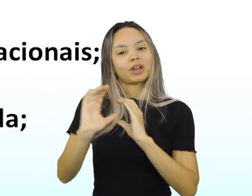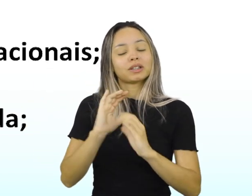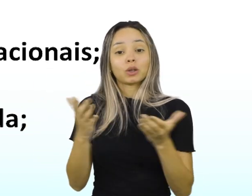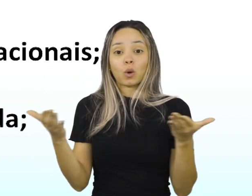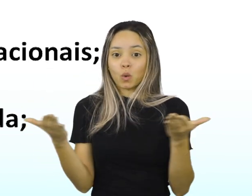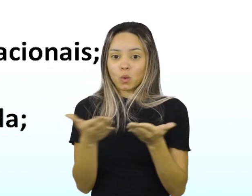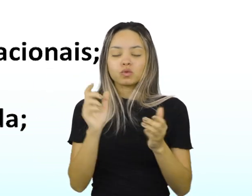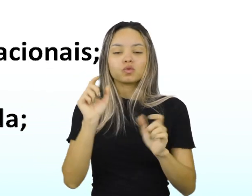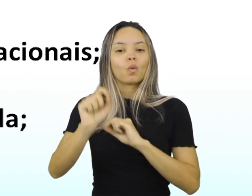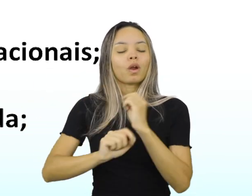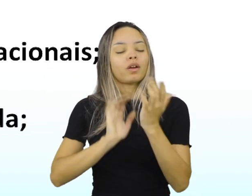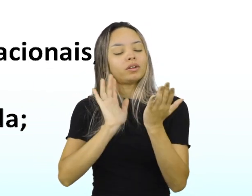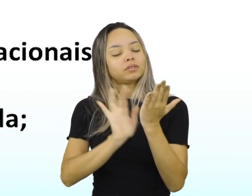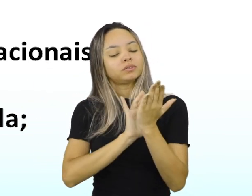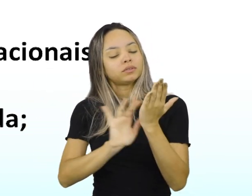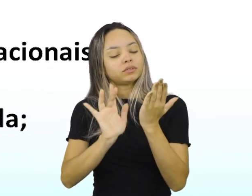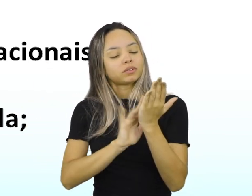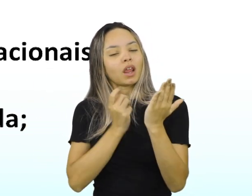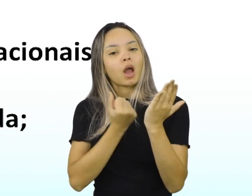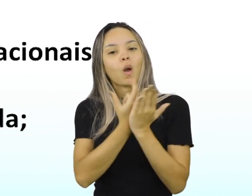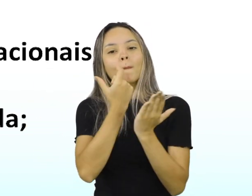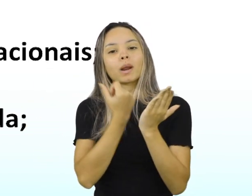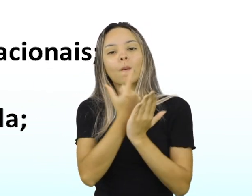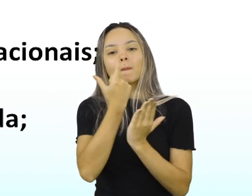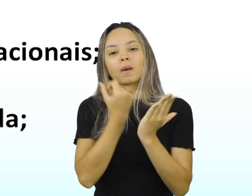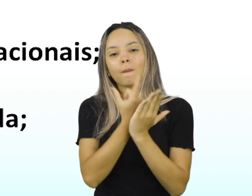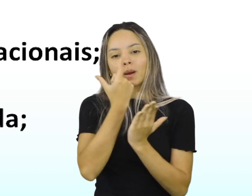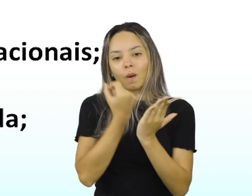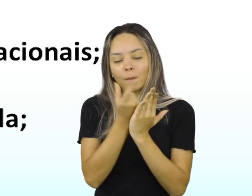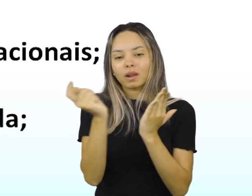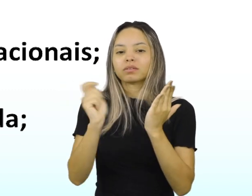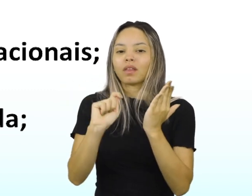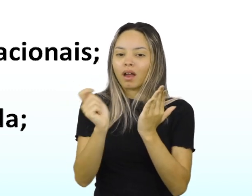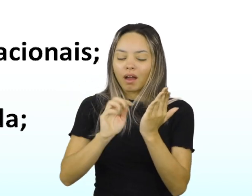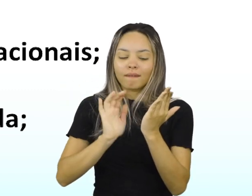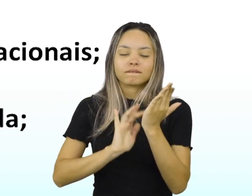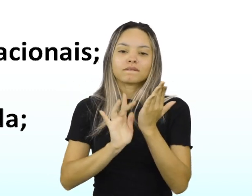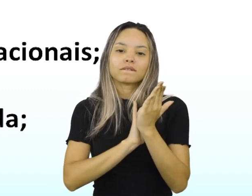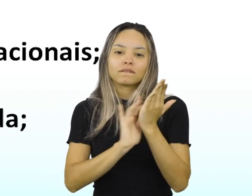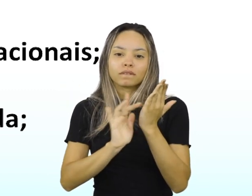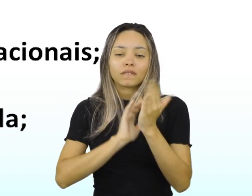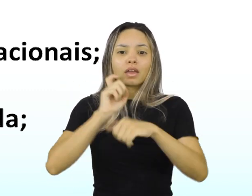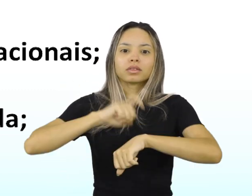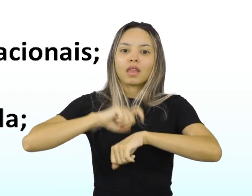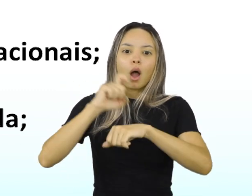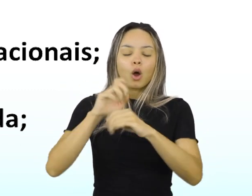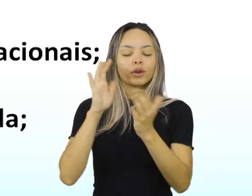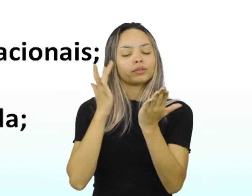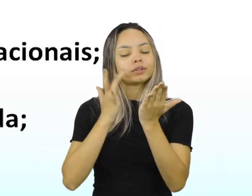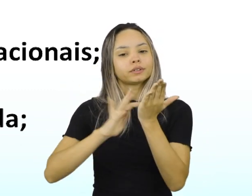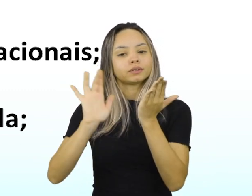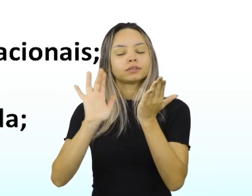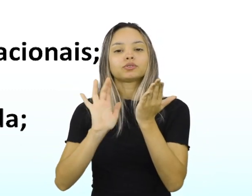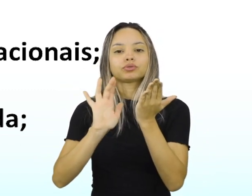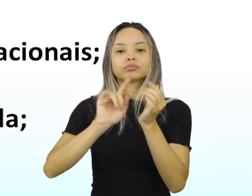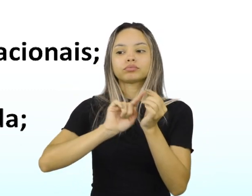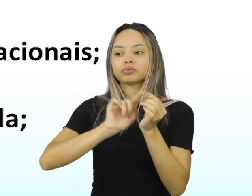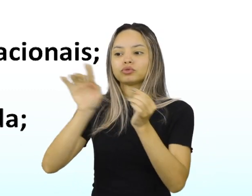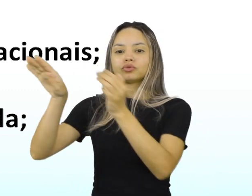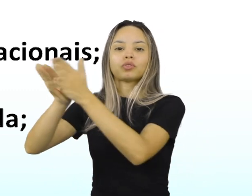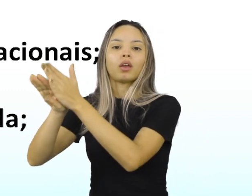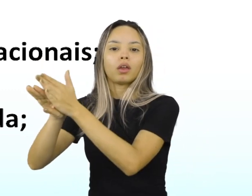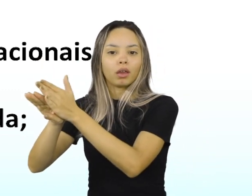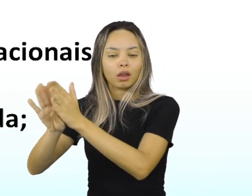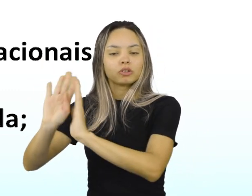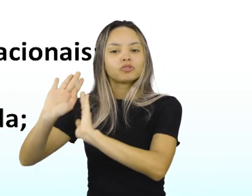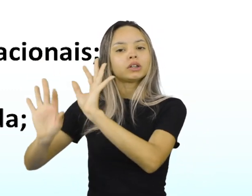Hoje você pega seu celular e você consegue comprar, a notificação que você comprou já chega lá do outro lado do mundo e